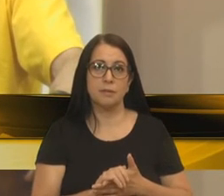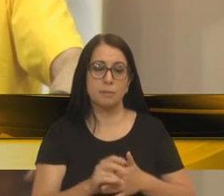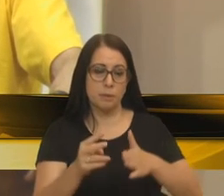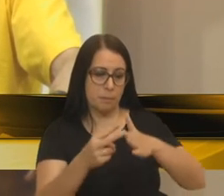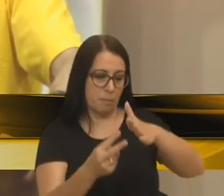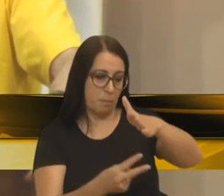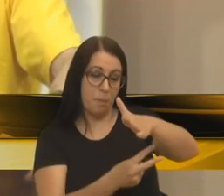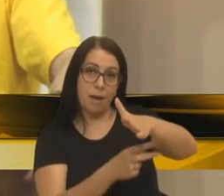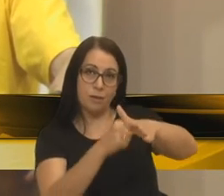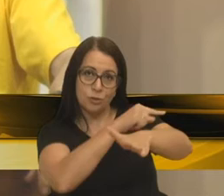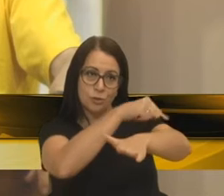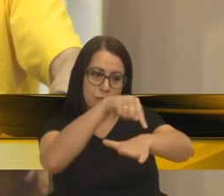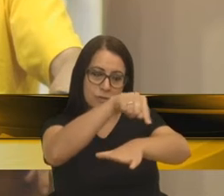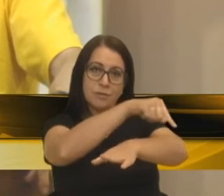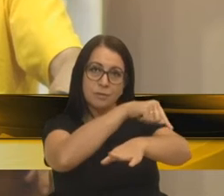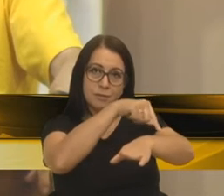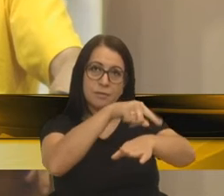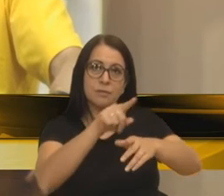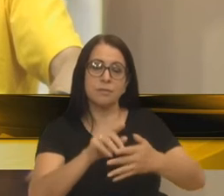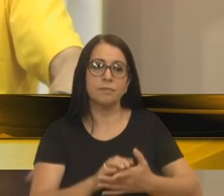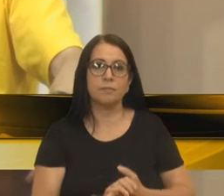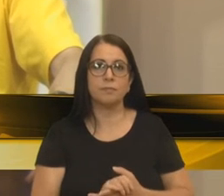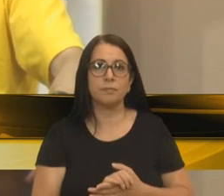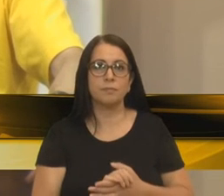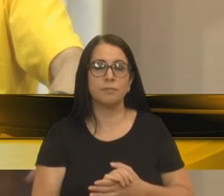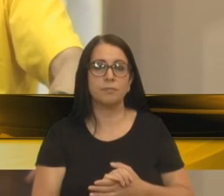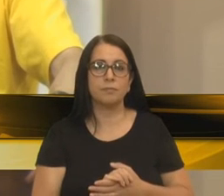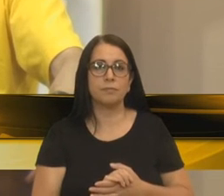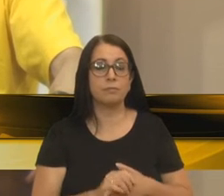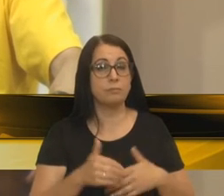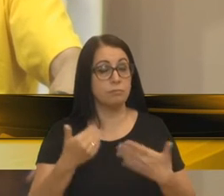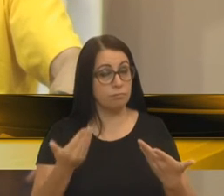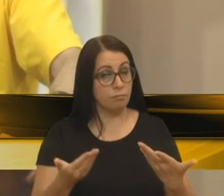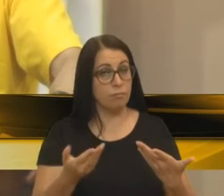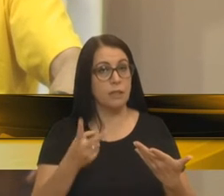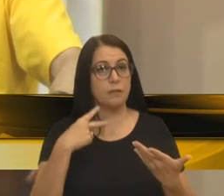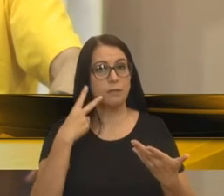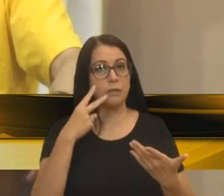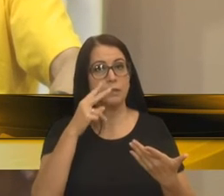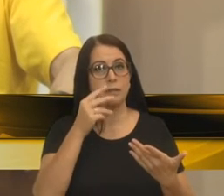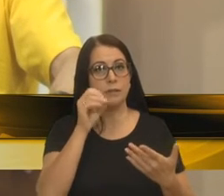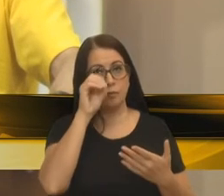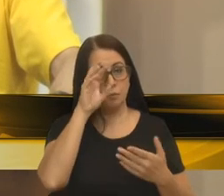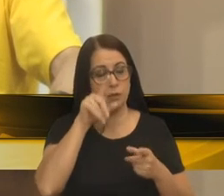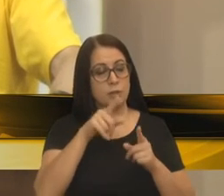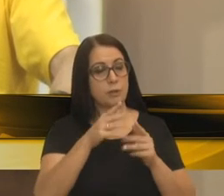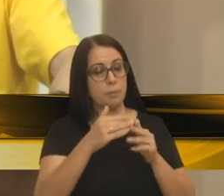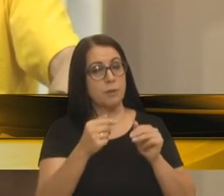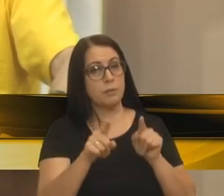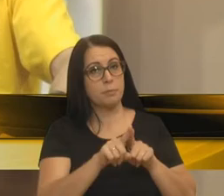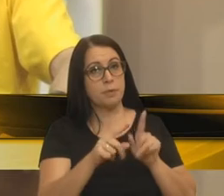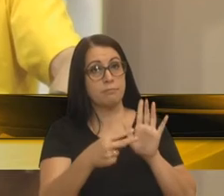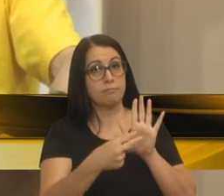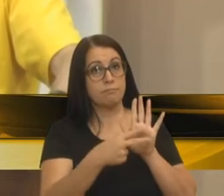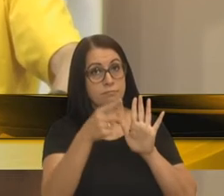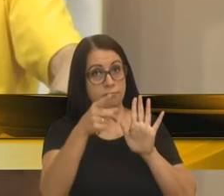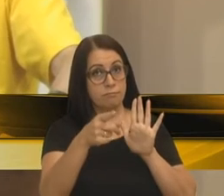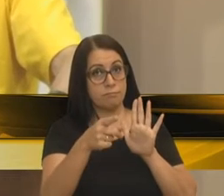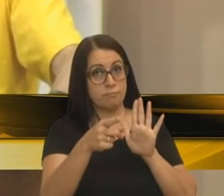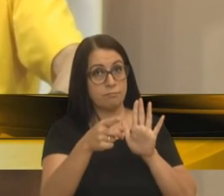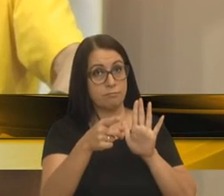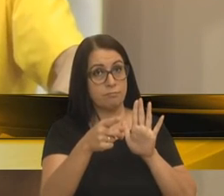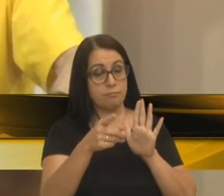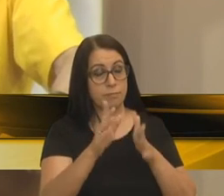viaduto. Mas, aí, vereador Fiuza, eu lhe peço uma atenção, nesse caso, está caindo